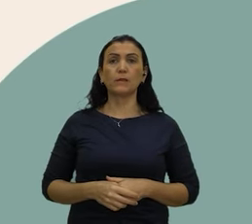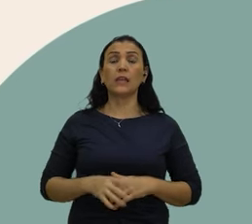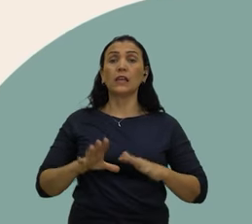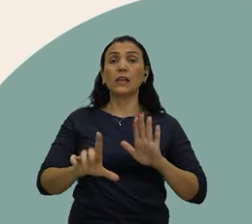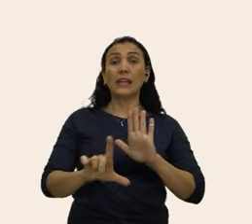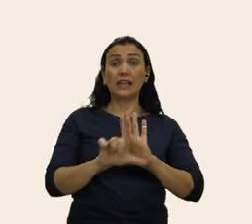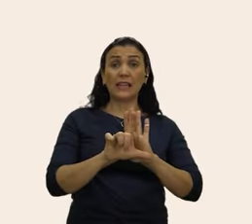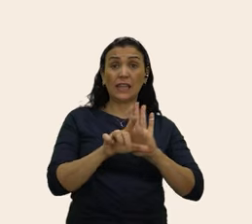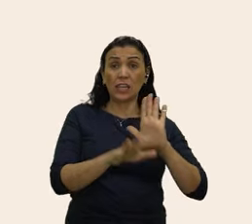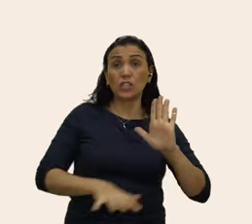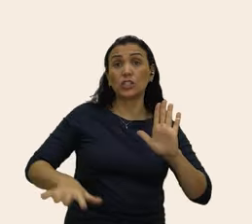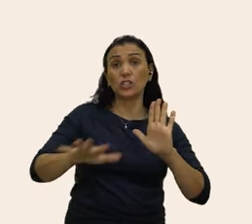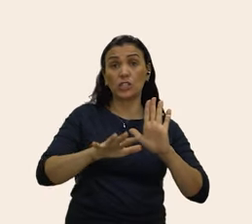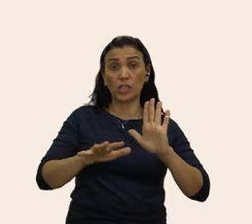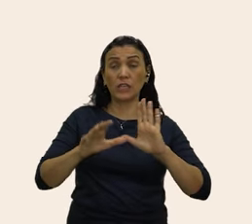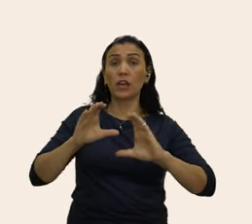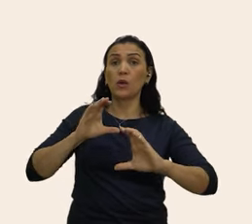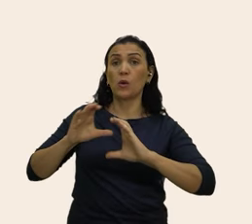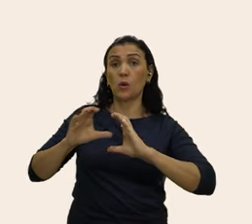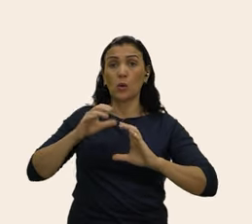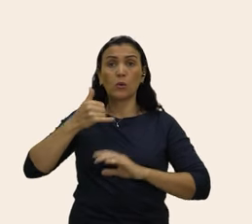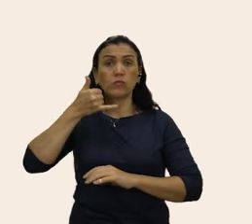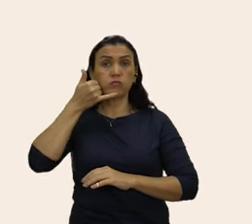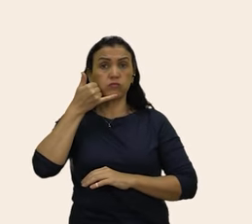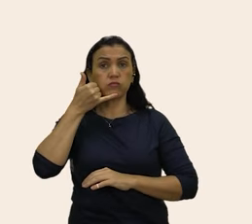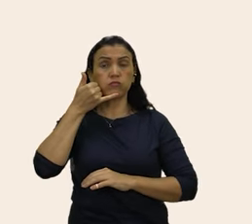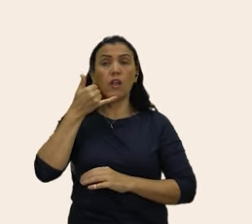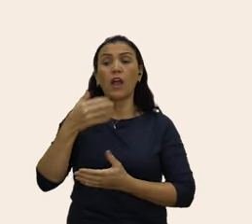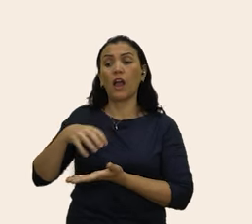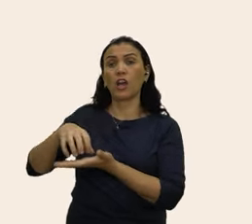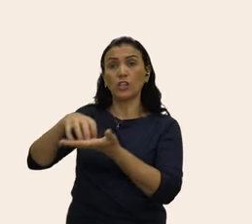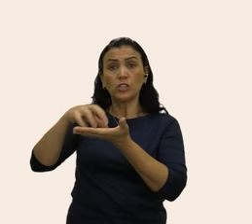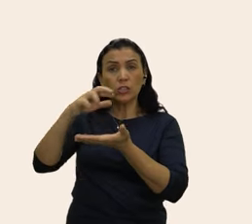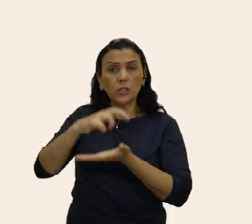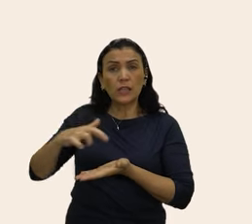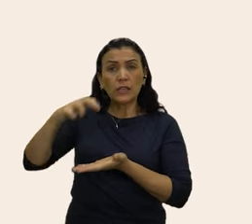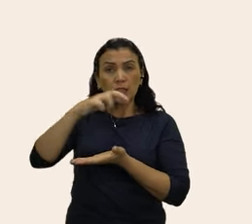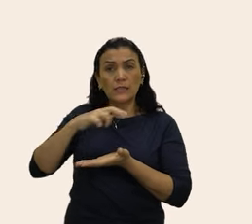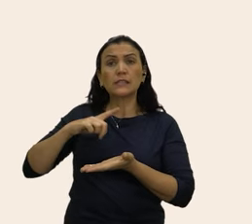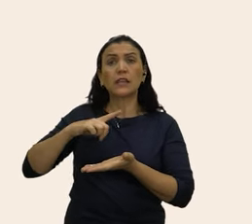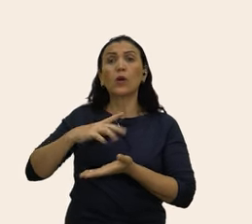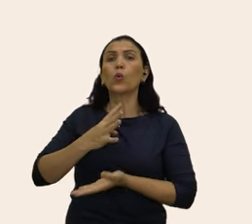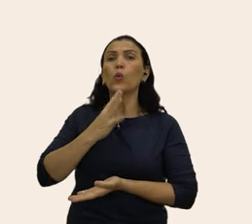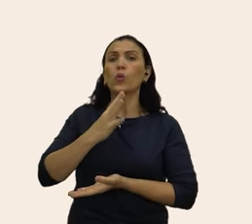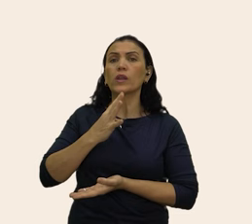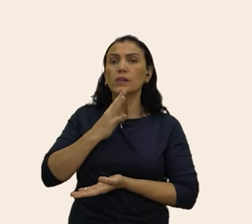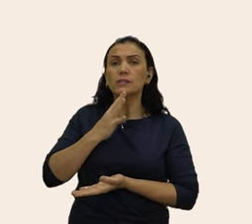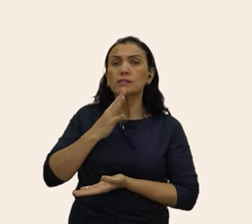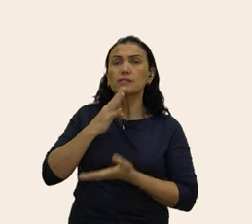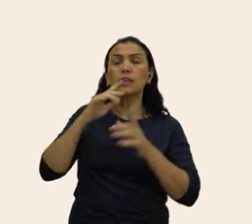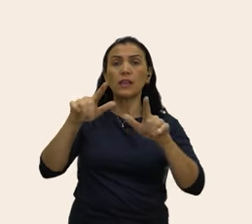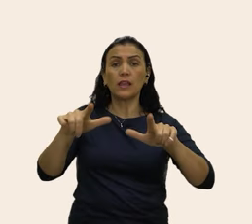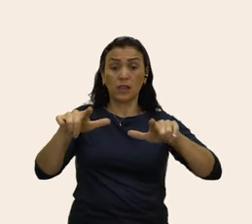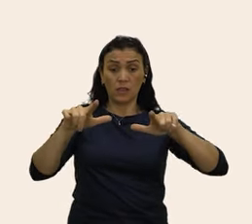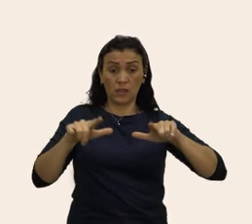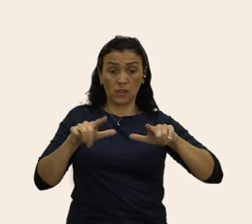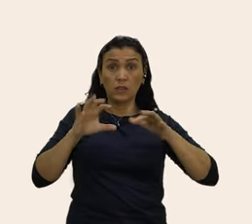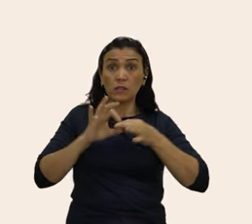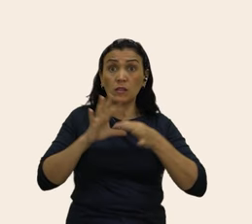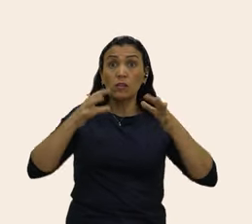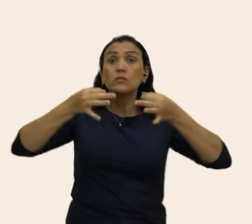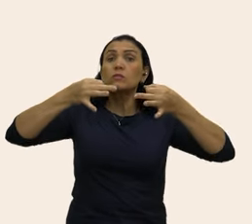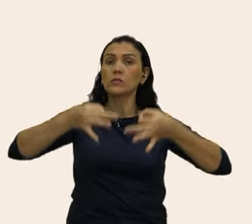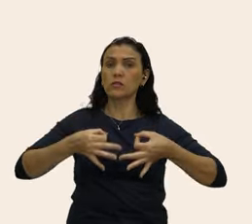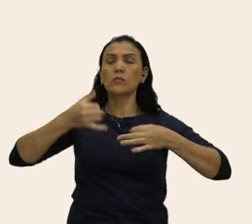De acordo com a Lei Geral de Telecomunicações, cabe à agência expedir ou reconhecer a certificação dos